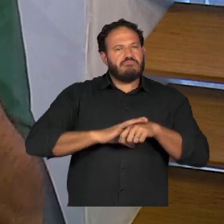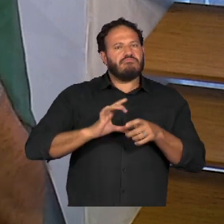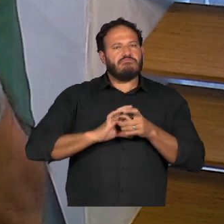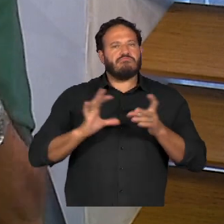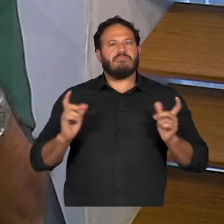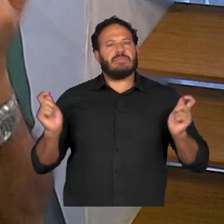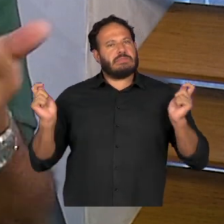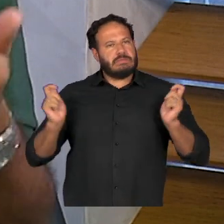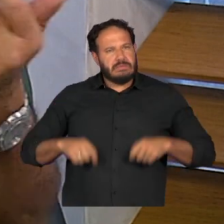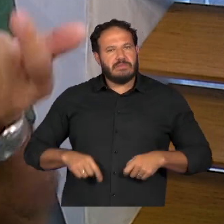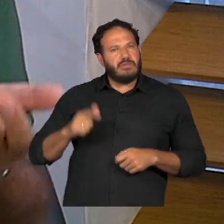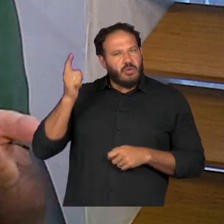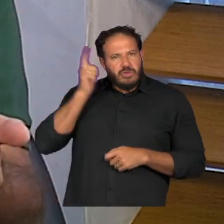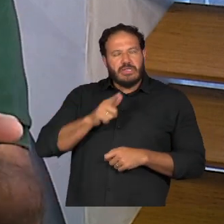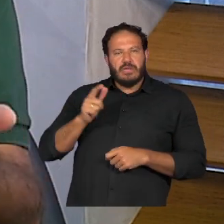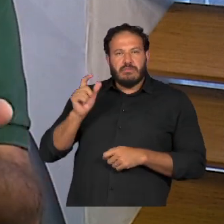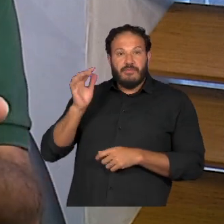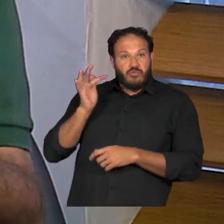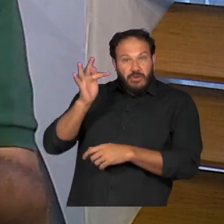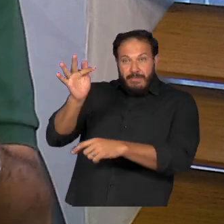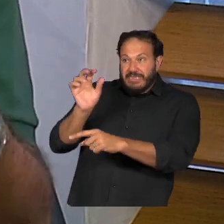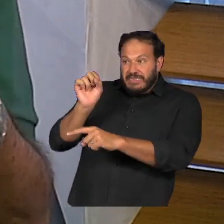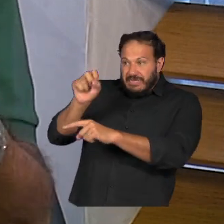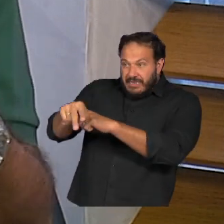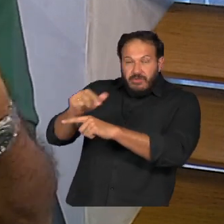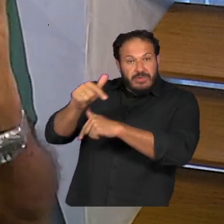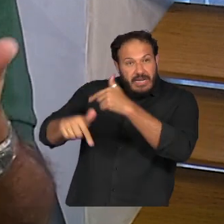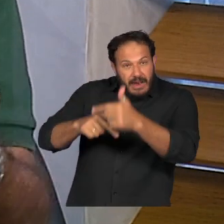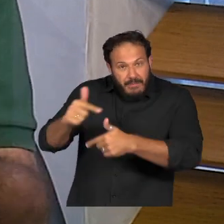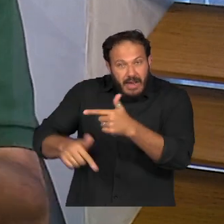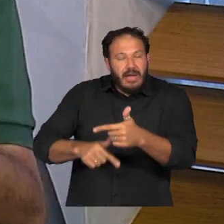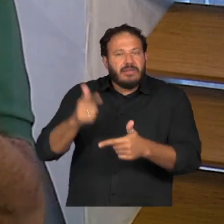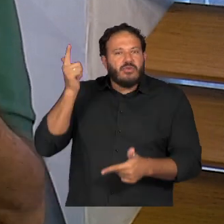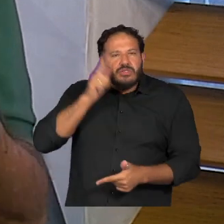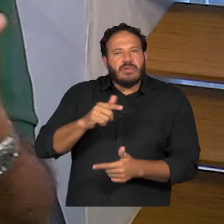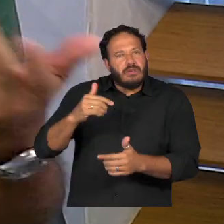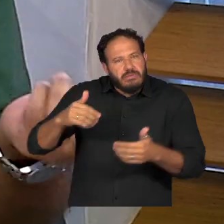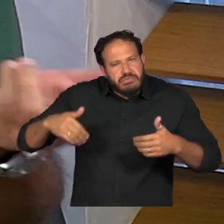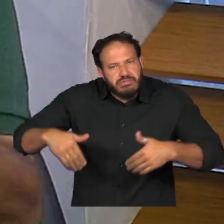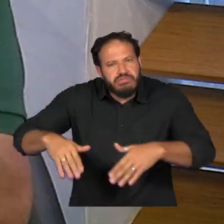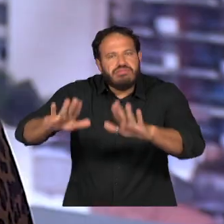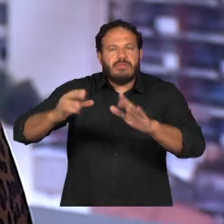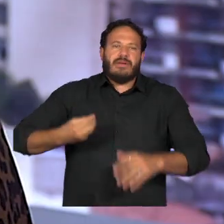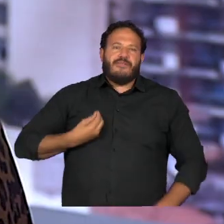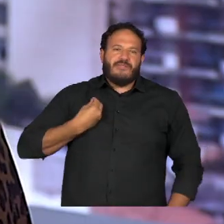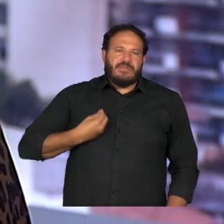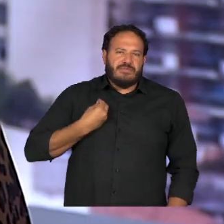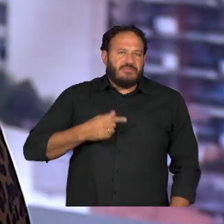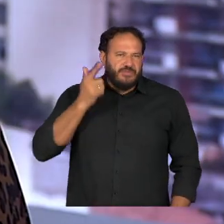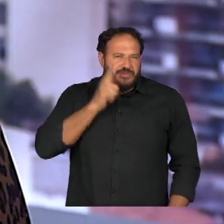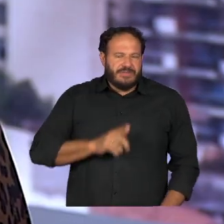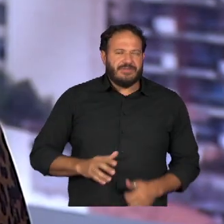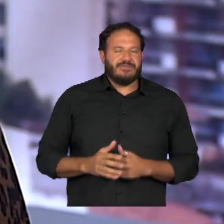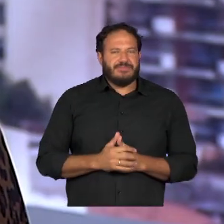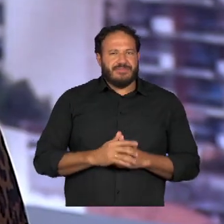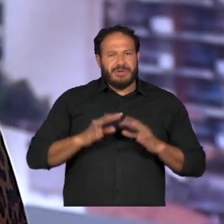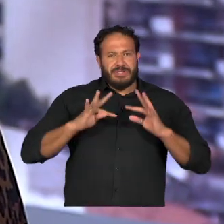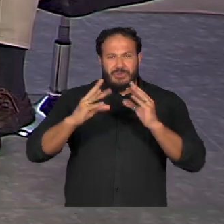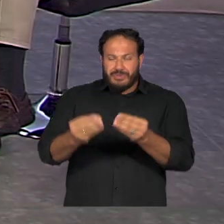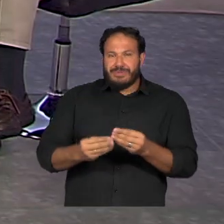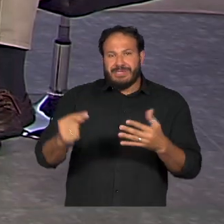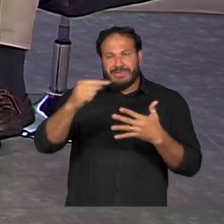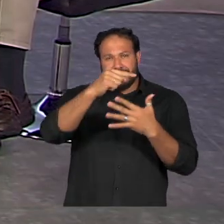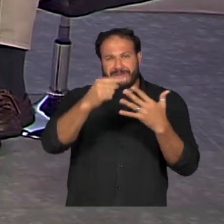possam realmente chegar ao mercado de trabalho e ter uma vida de autorrealização depois de tudo isso que você falou